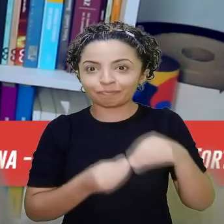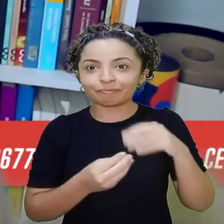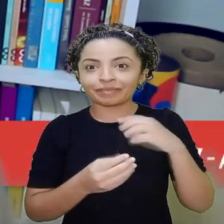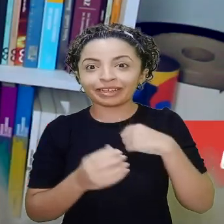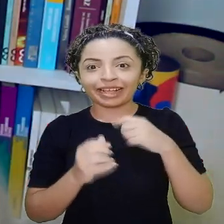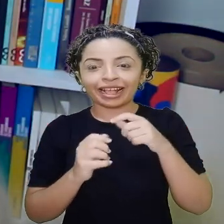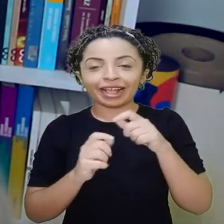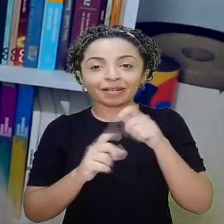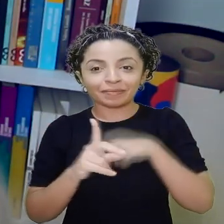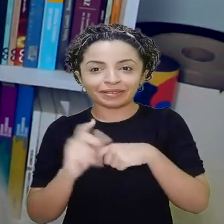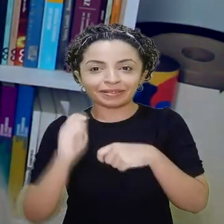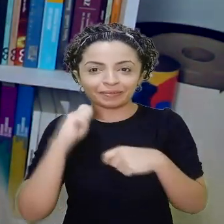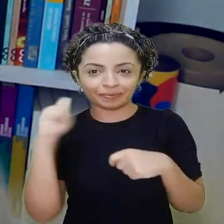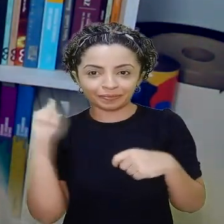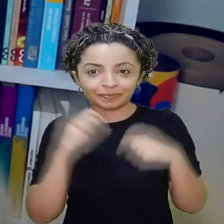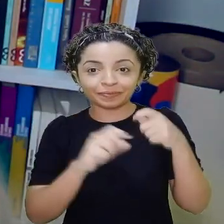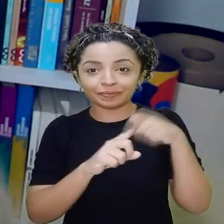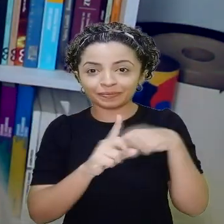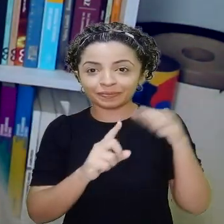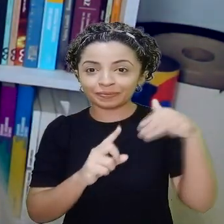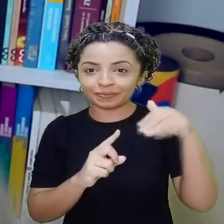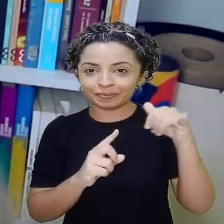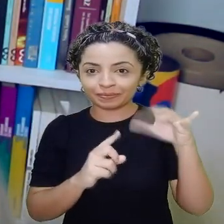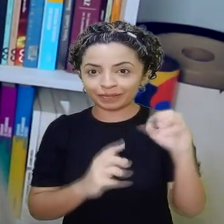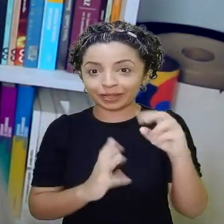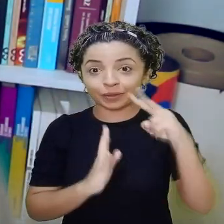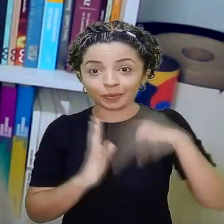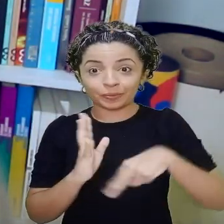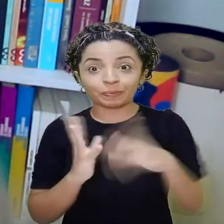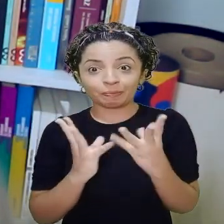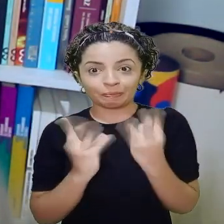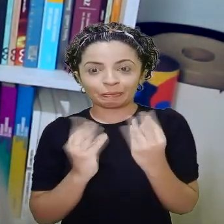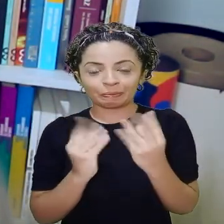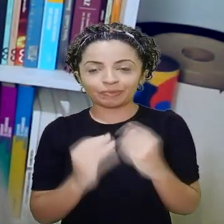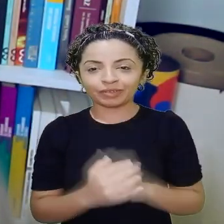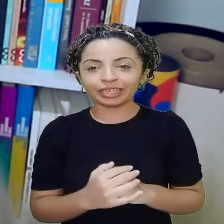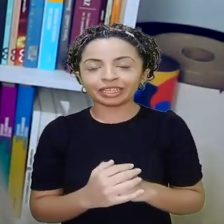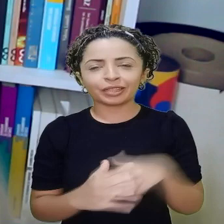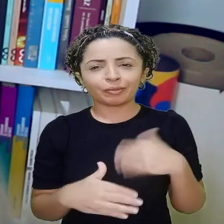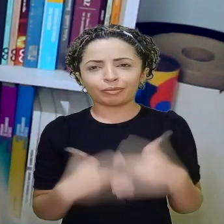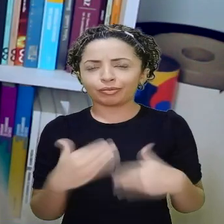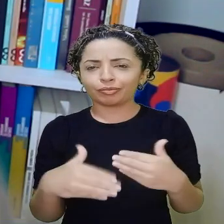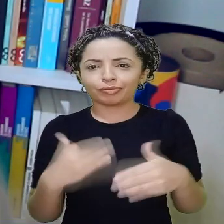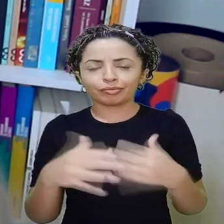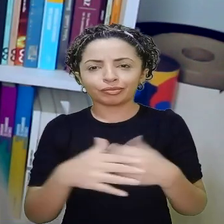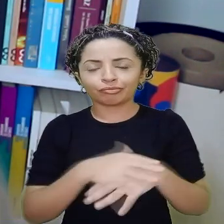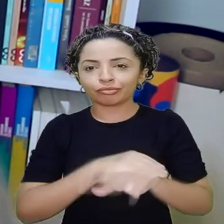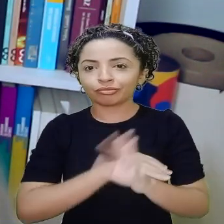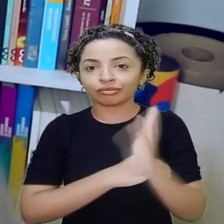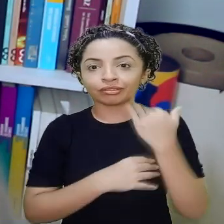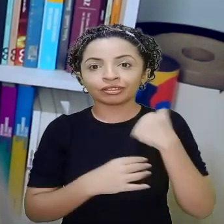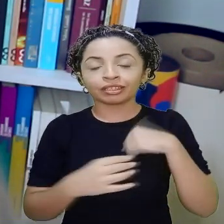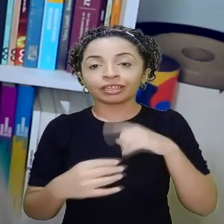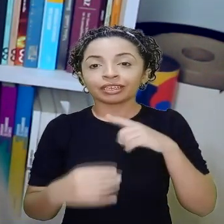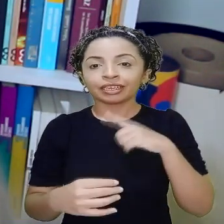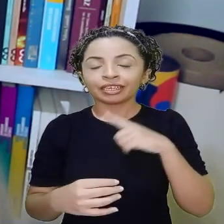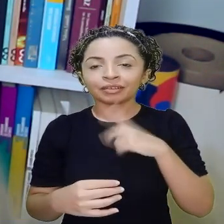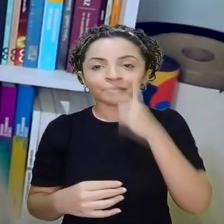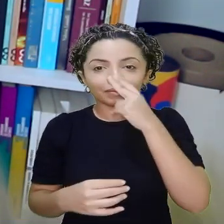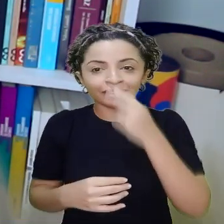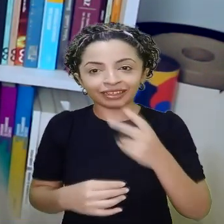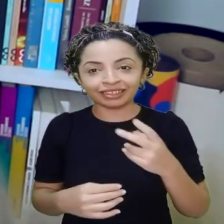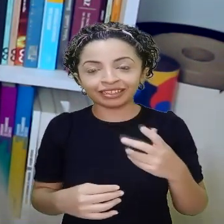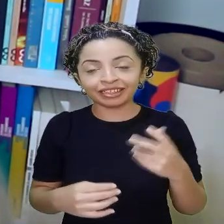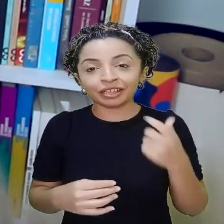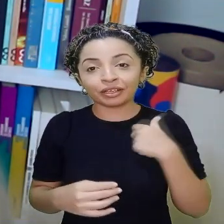em abril e maio, foram muitas leituras, eu li bastante coisa. Peguei um ritmo aí de leituras que é